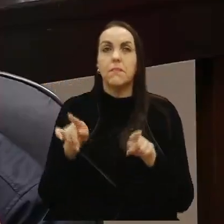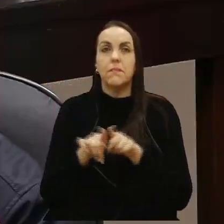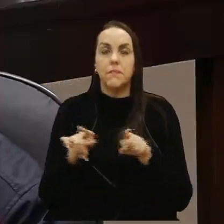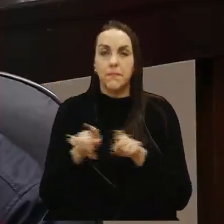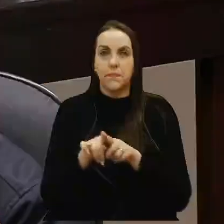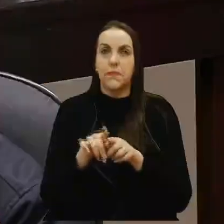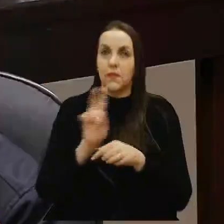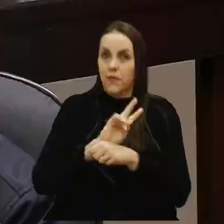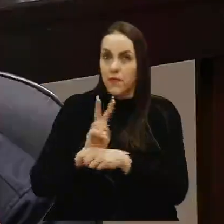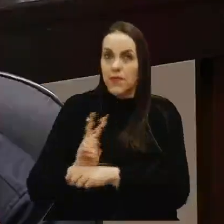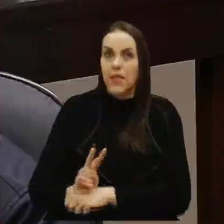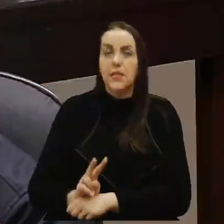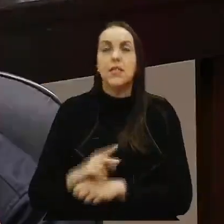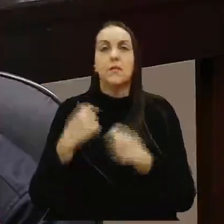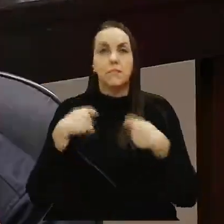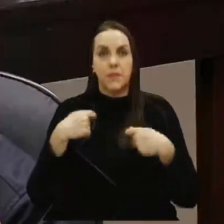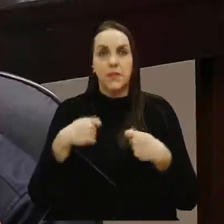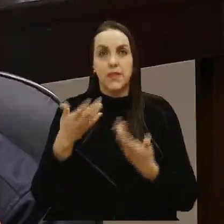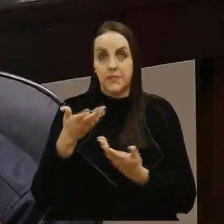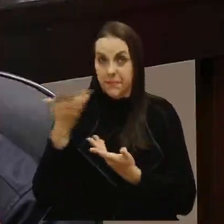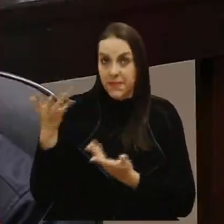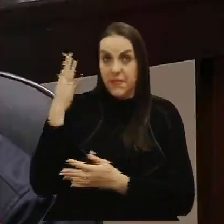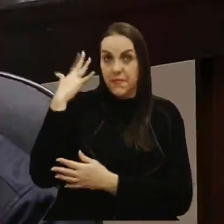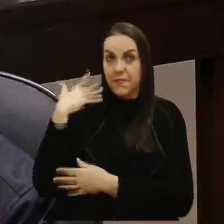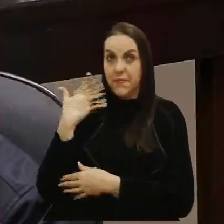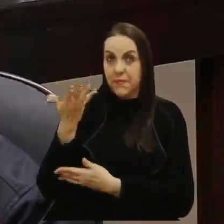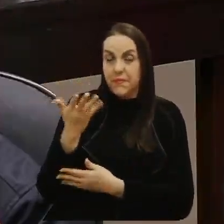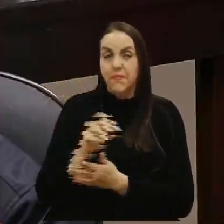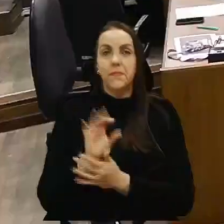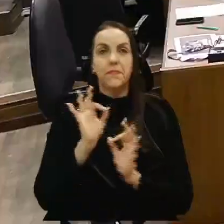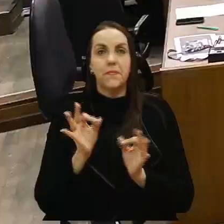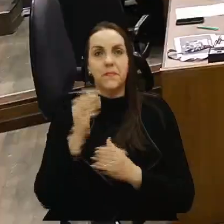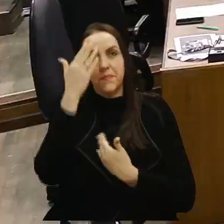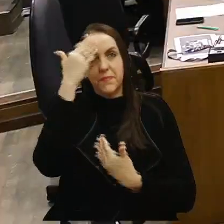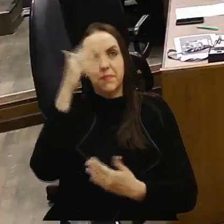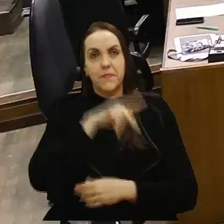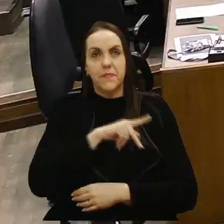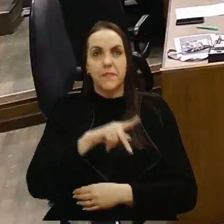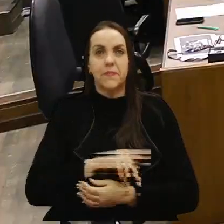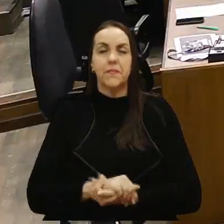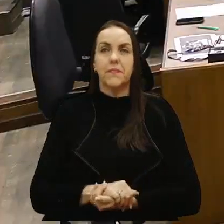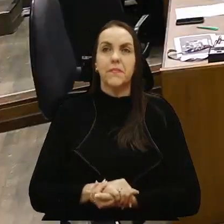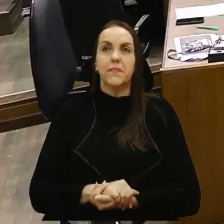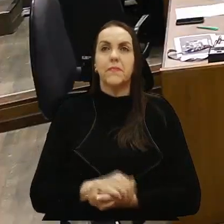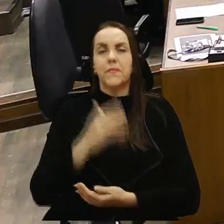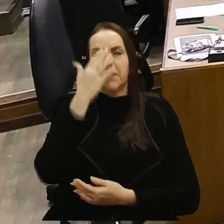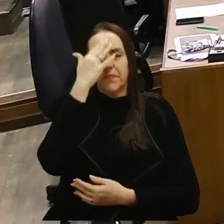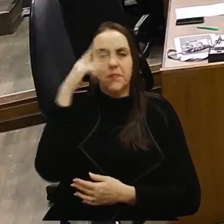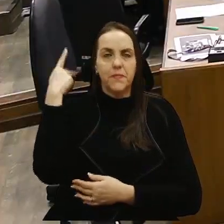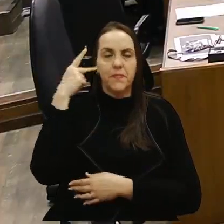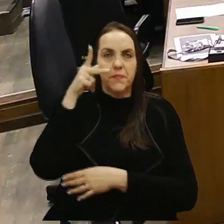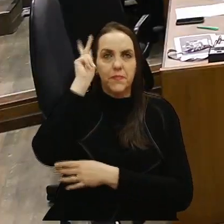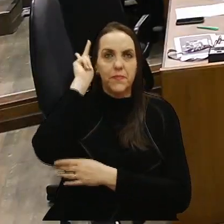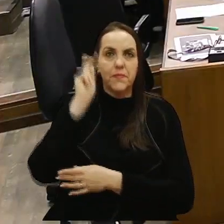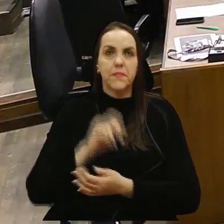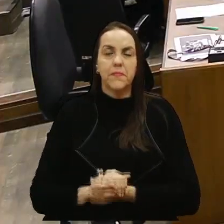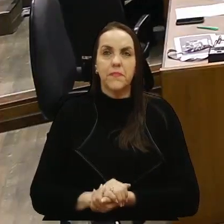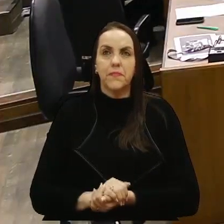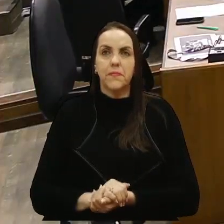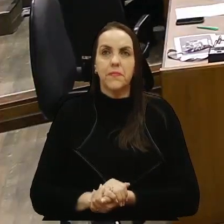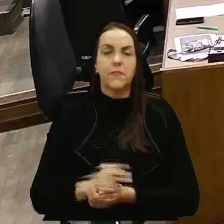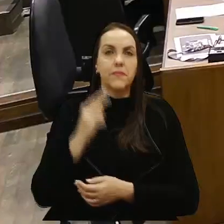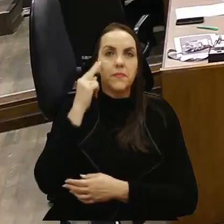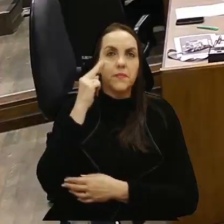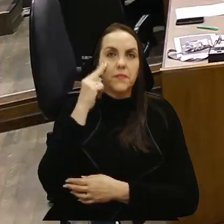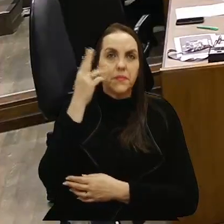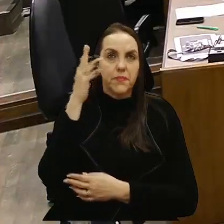gente vai fiscalizar se precisar, né, vereadora Day? Aqui seria isso. Muito obrigado, presidente. Seria isso. Obrigado, vereador Iago. Com a palavra, vereador Sandro